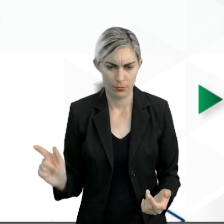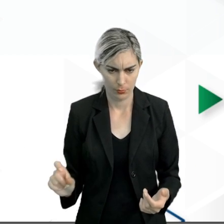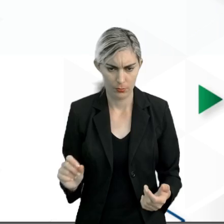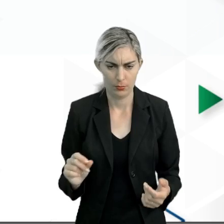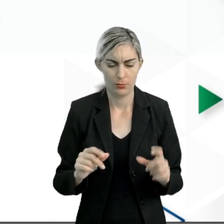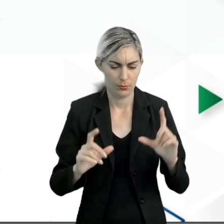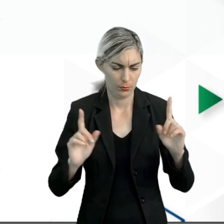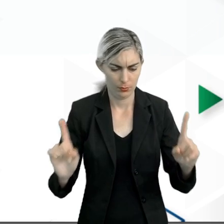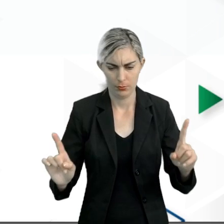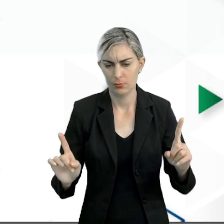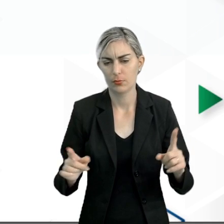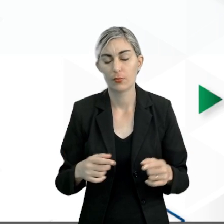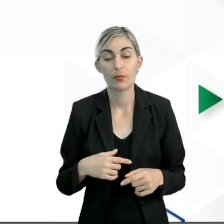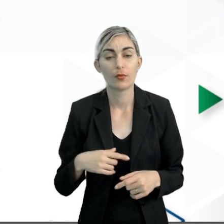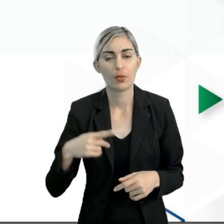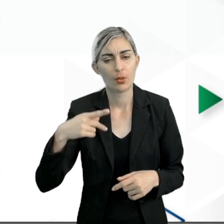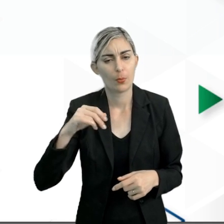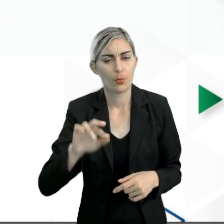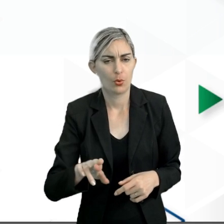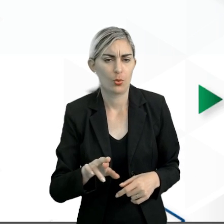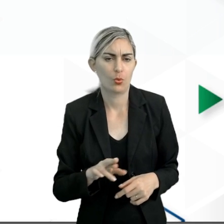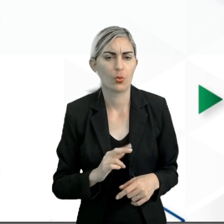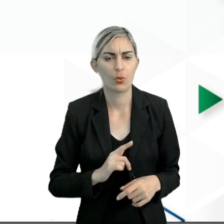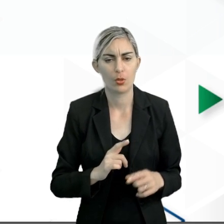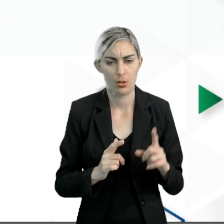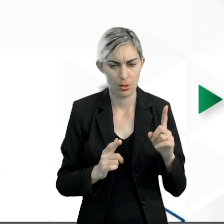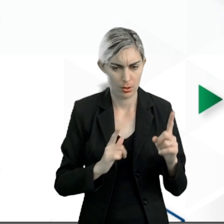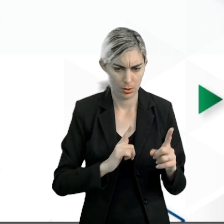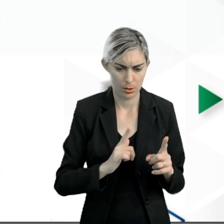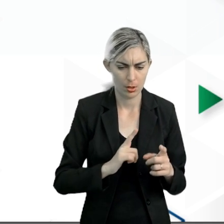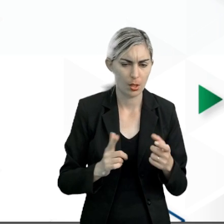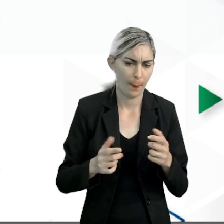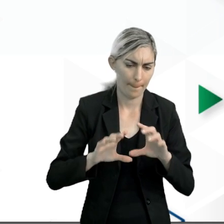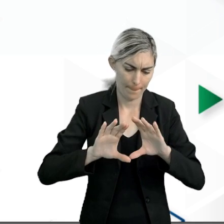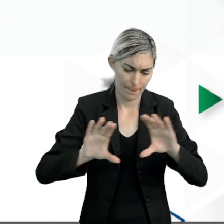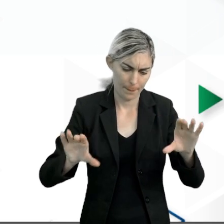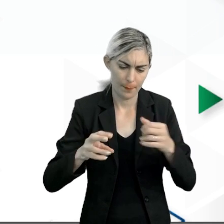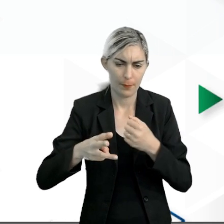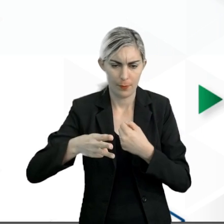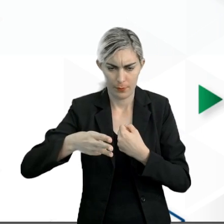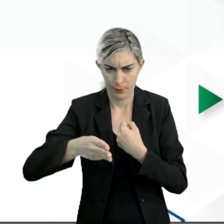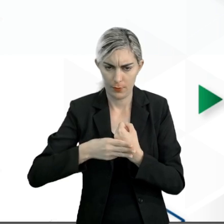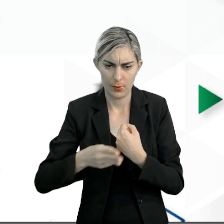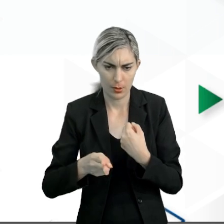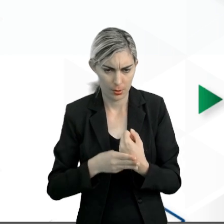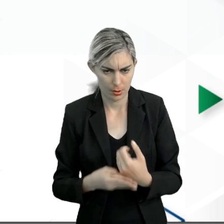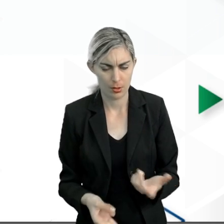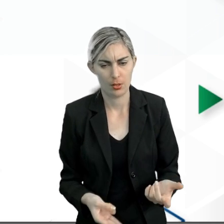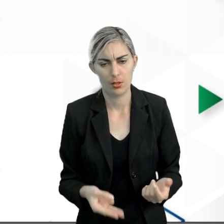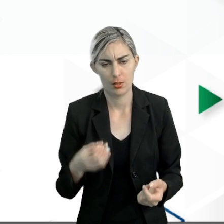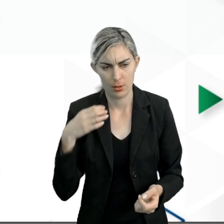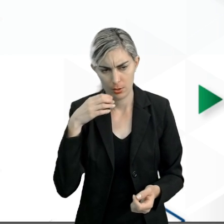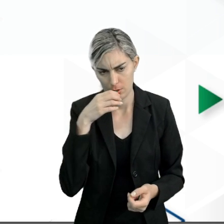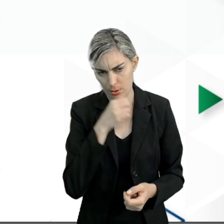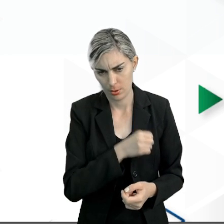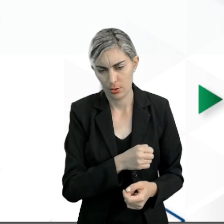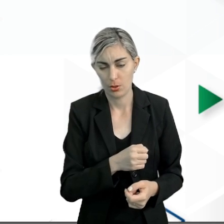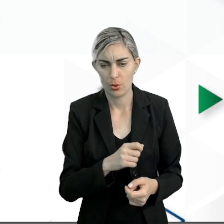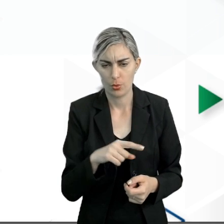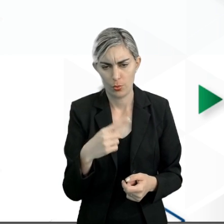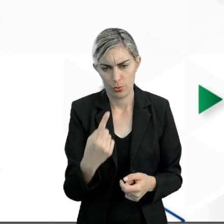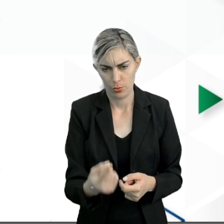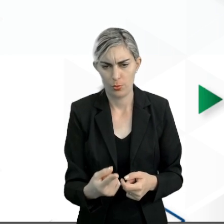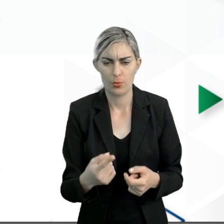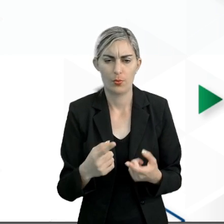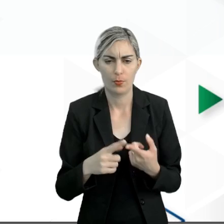extremidade por Ou seja a gente tem uma barra metálica que está sendo aquecida em